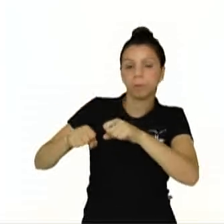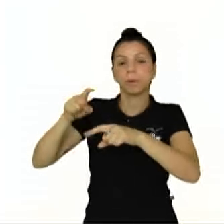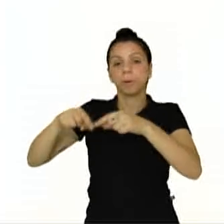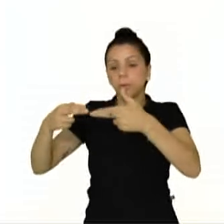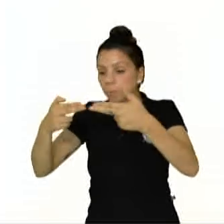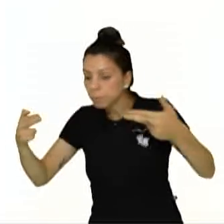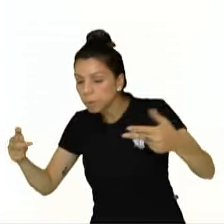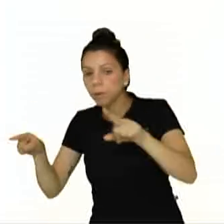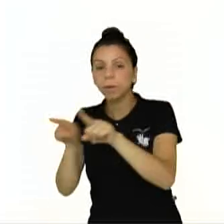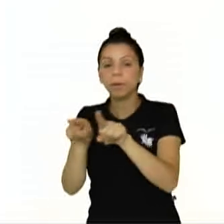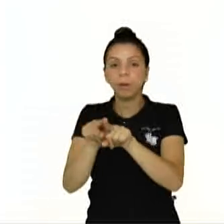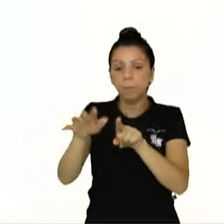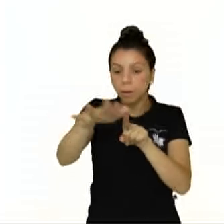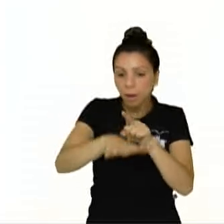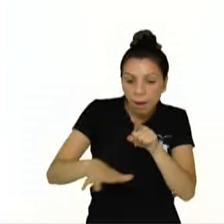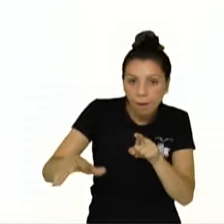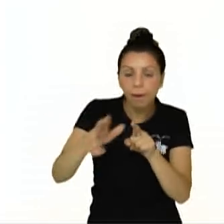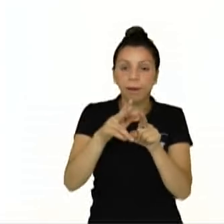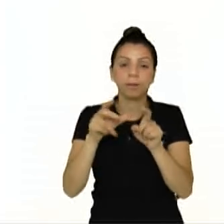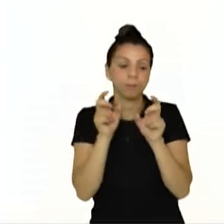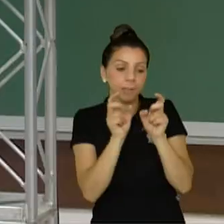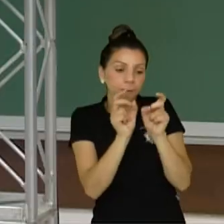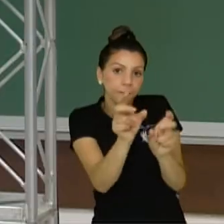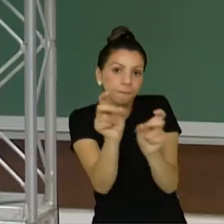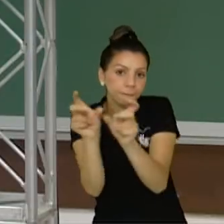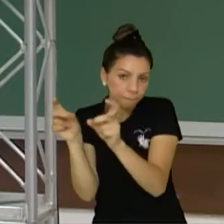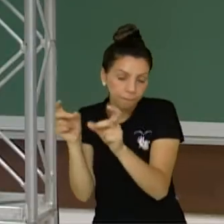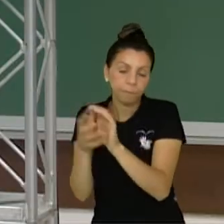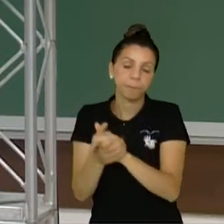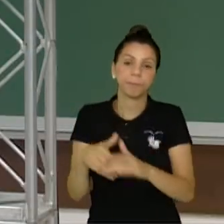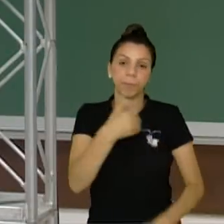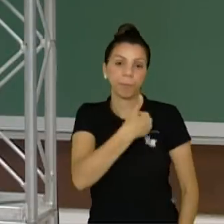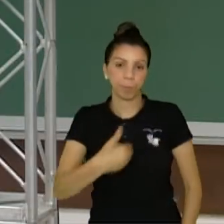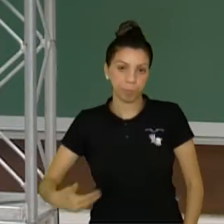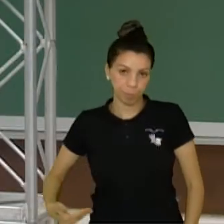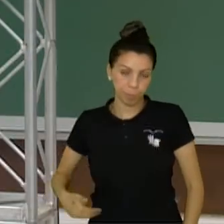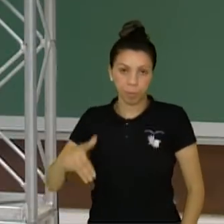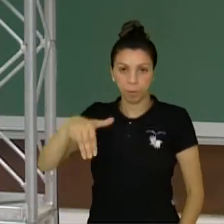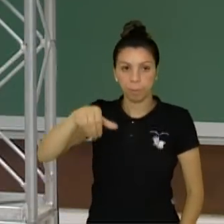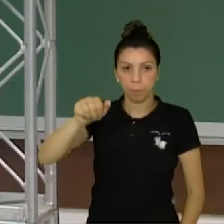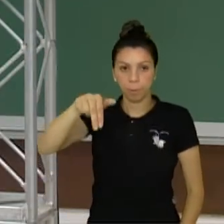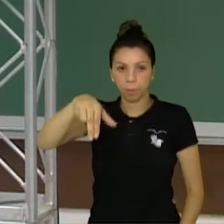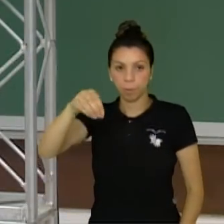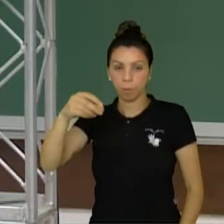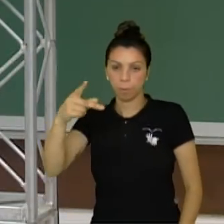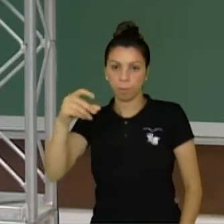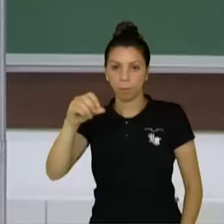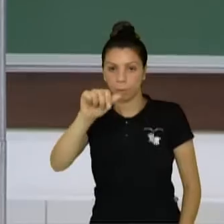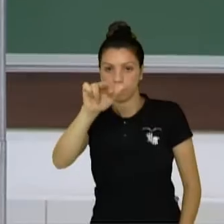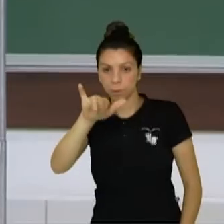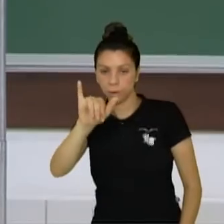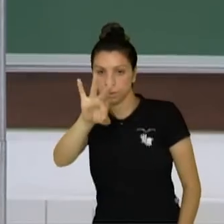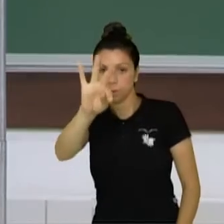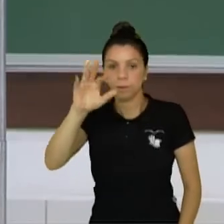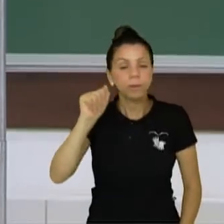matérias-primas e mercado consumidor. Então, o Estado monopolista, em rápidas palavras, o